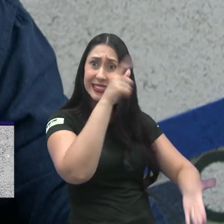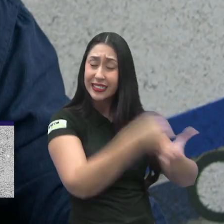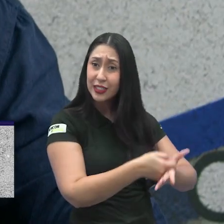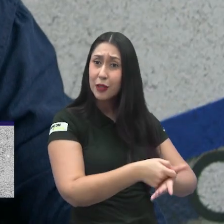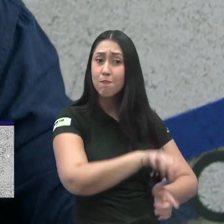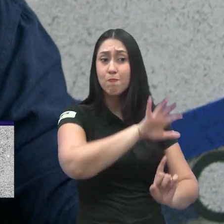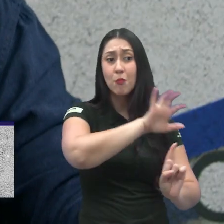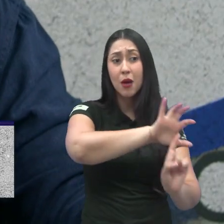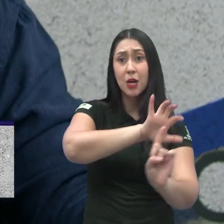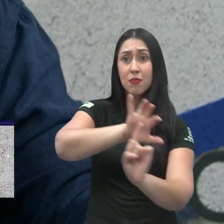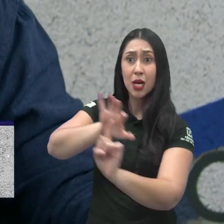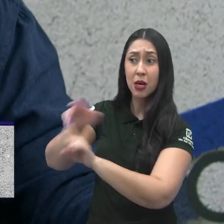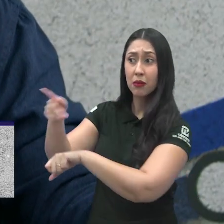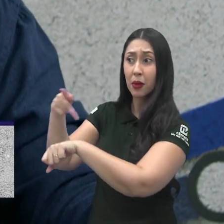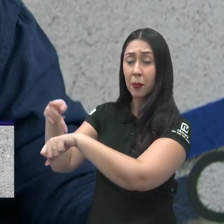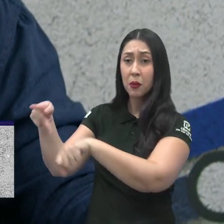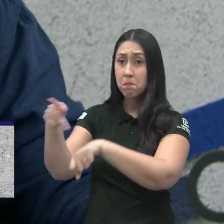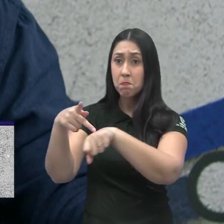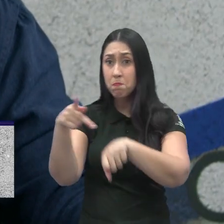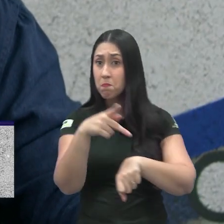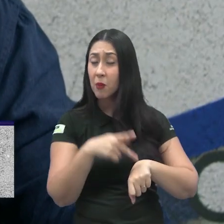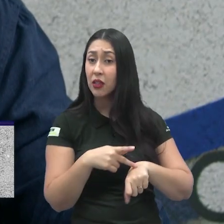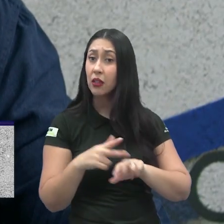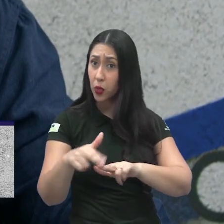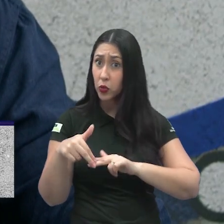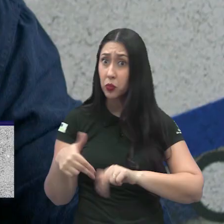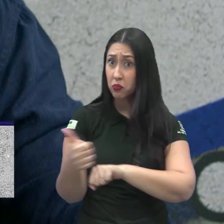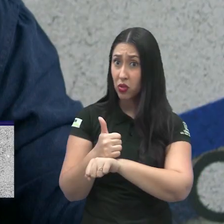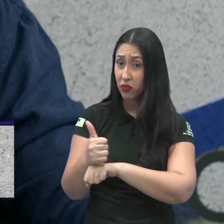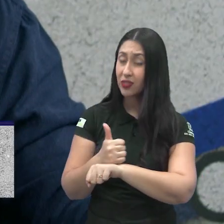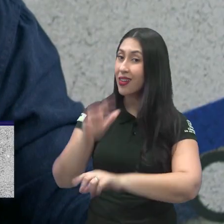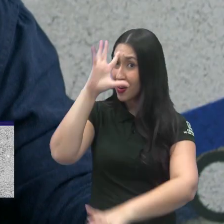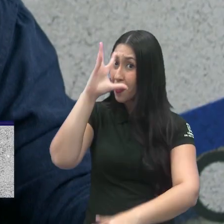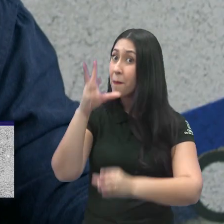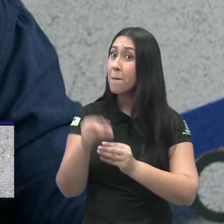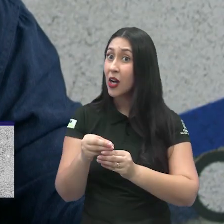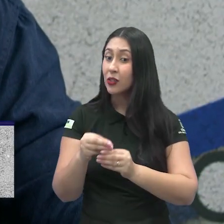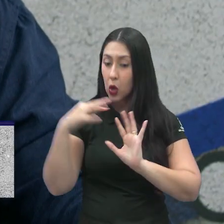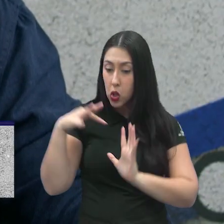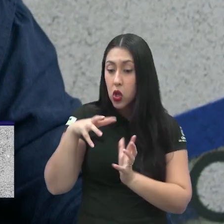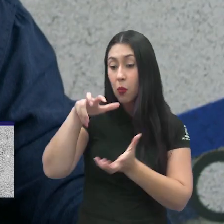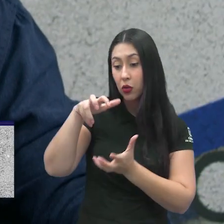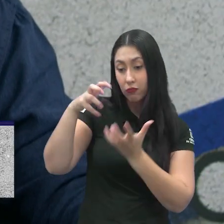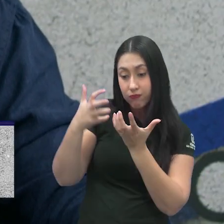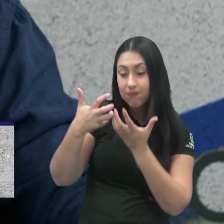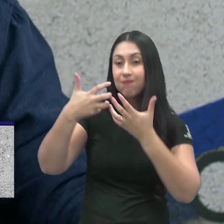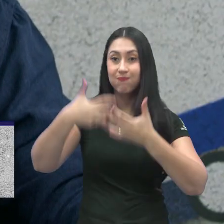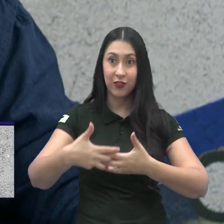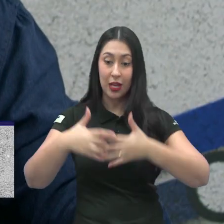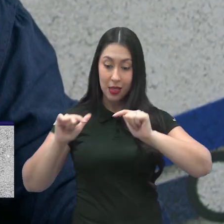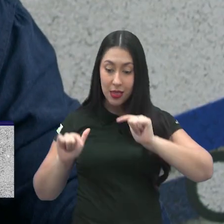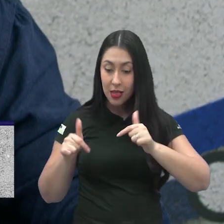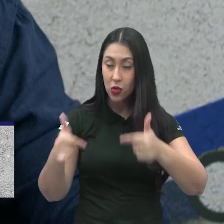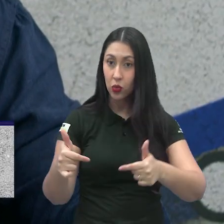mais interferem na dos outros e por isso ter profissionais que são aqueles que entendem muito bem como o mundo funciona e conseguem agir